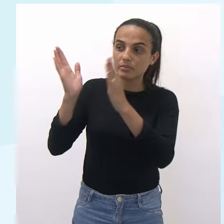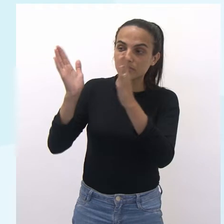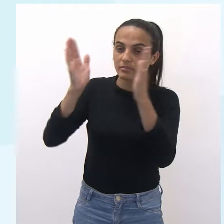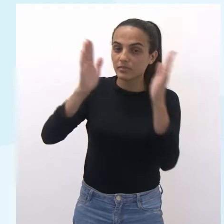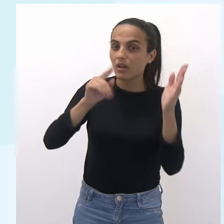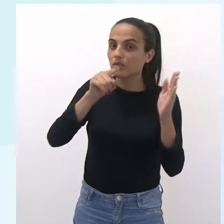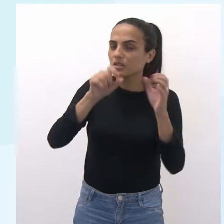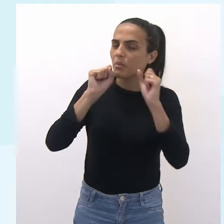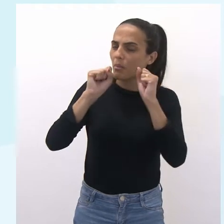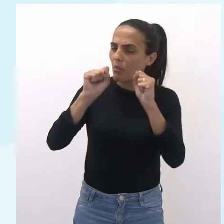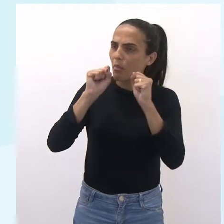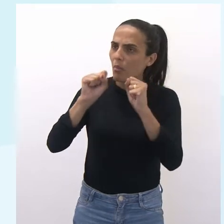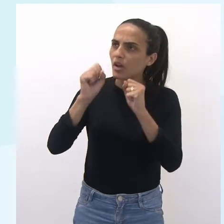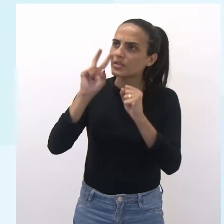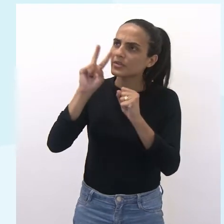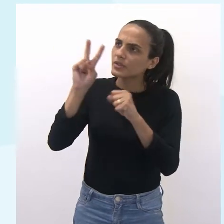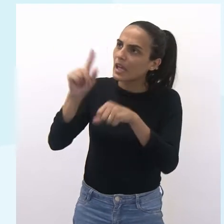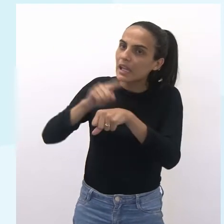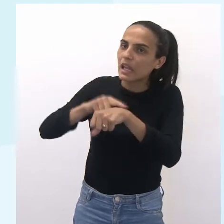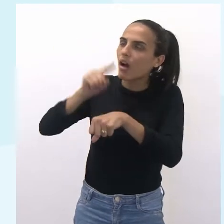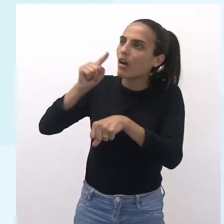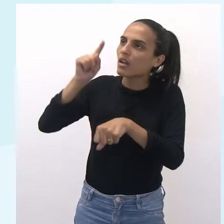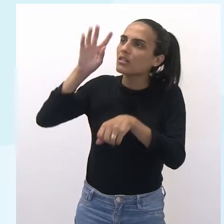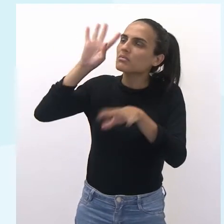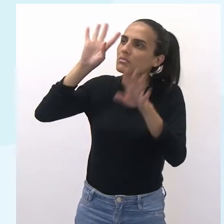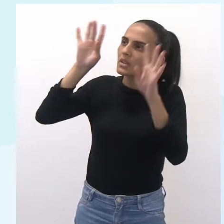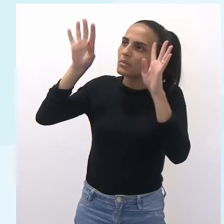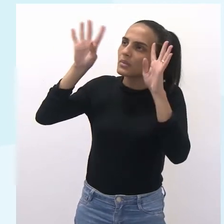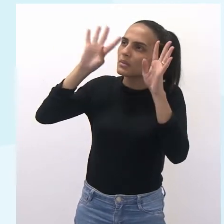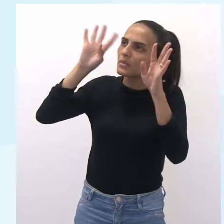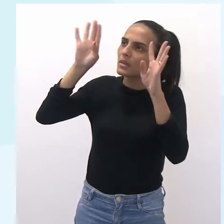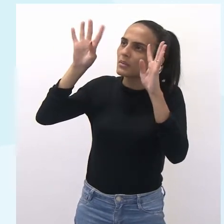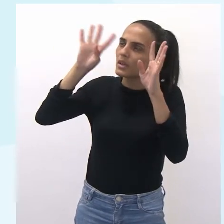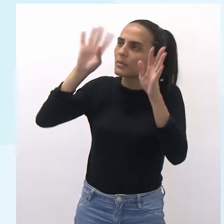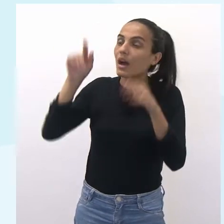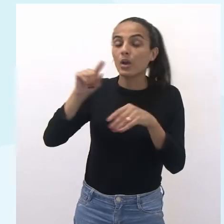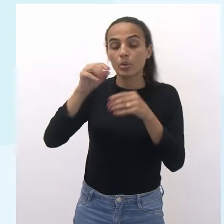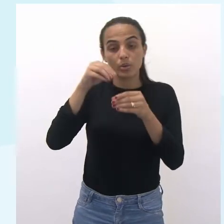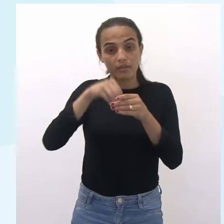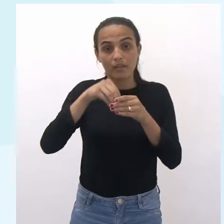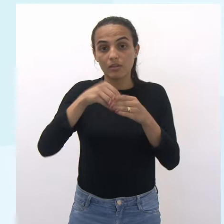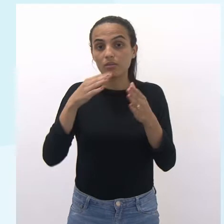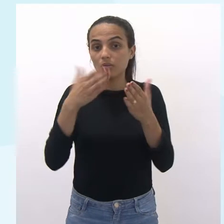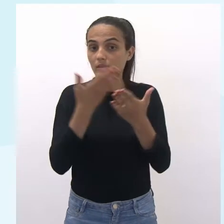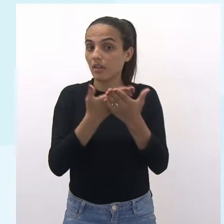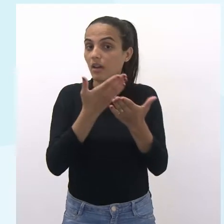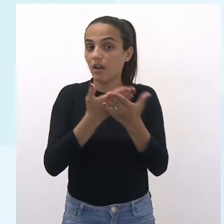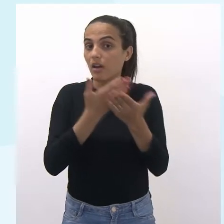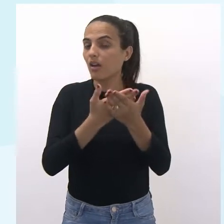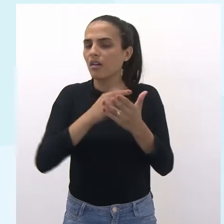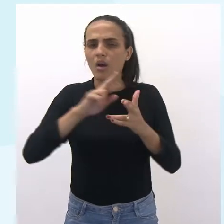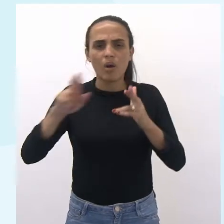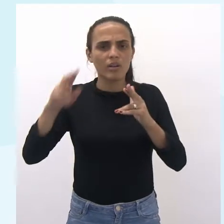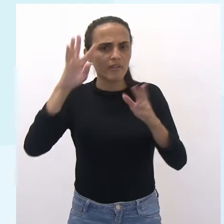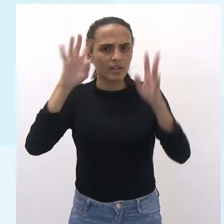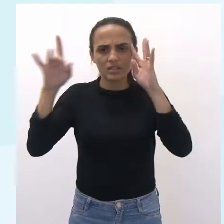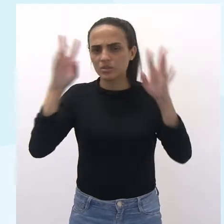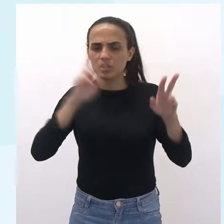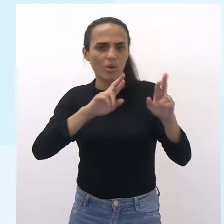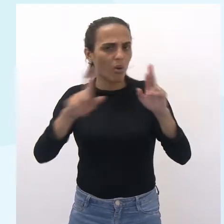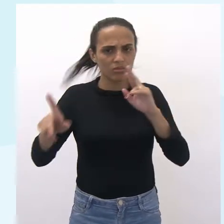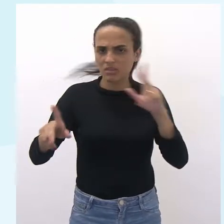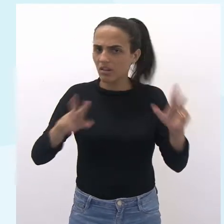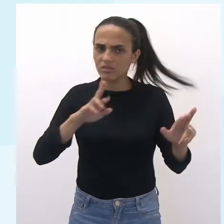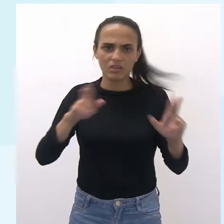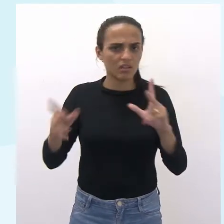pode prever uma reflexão. Chega durante a aula, outras reflexões possam surgir, professor